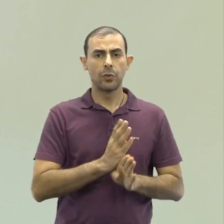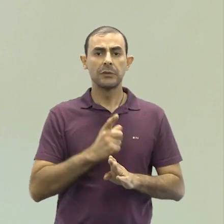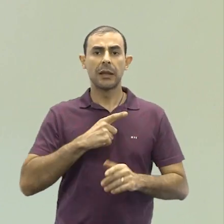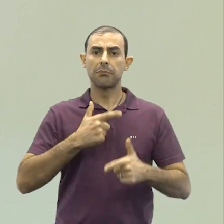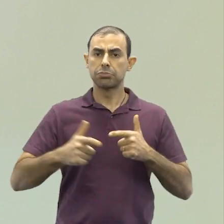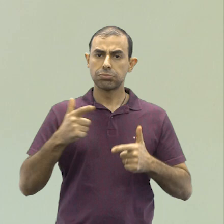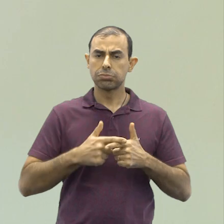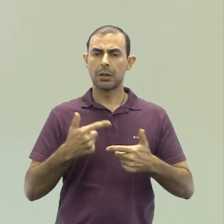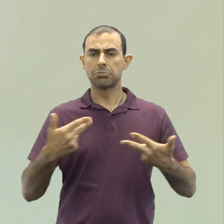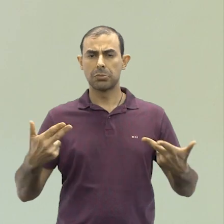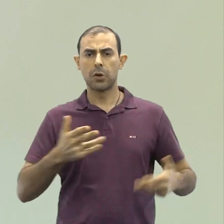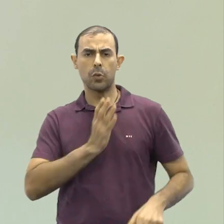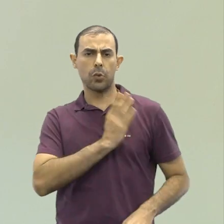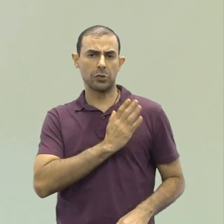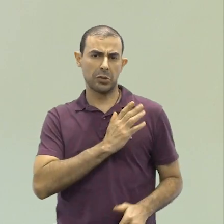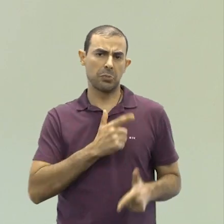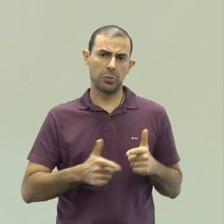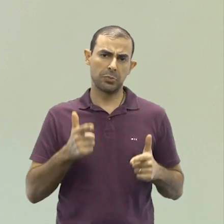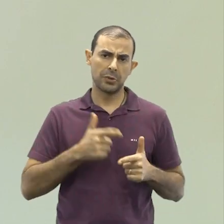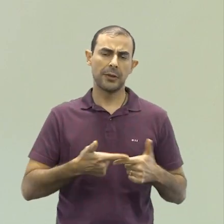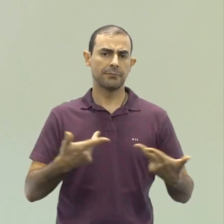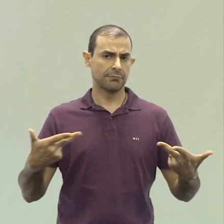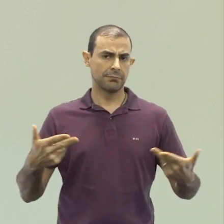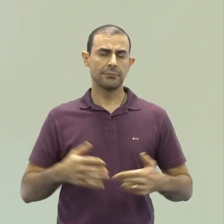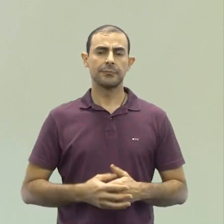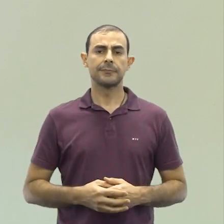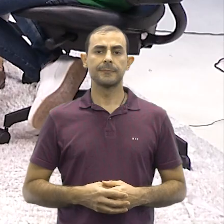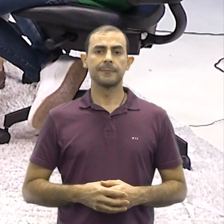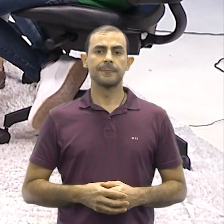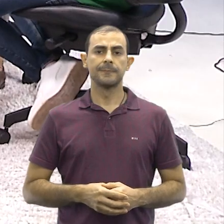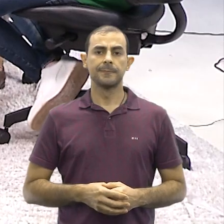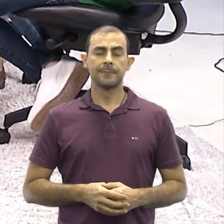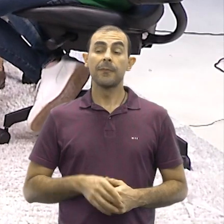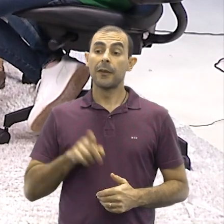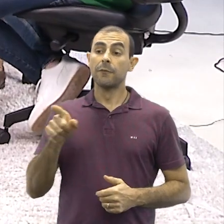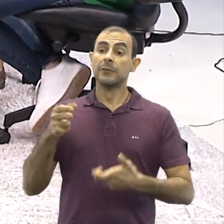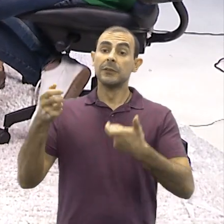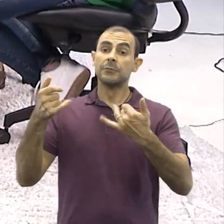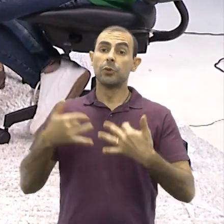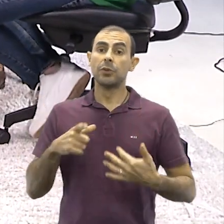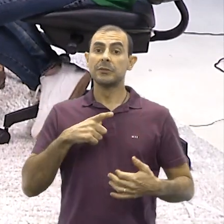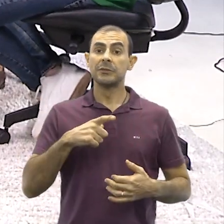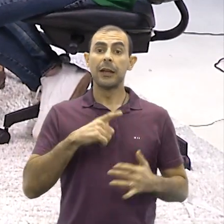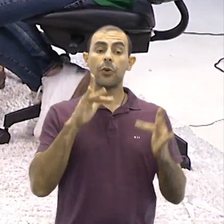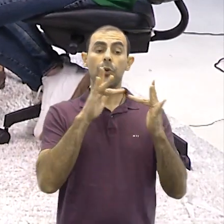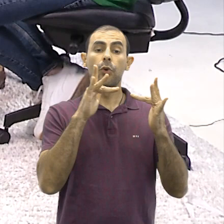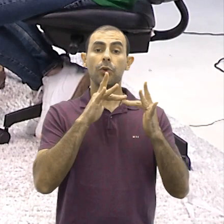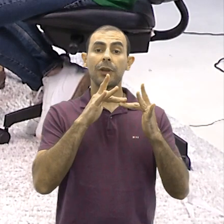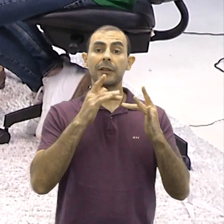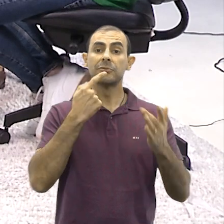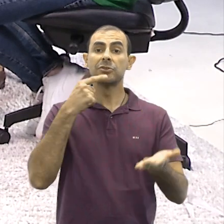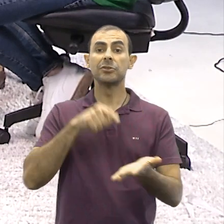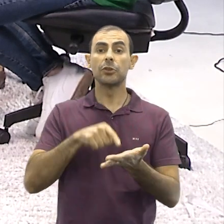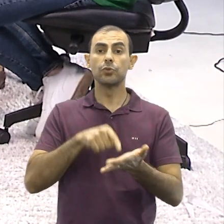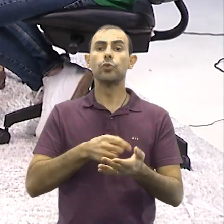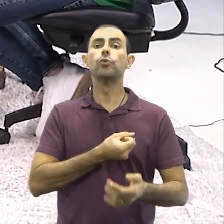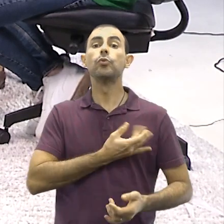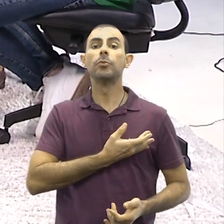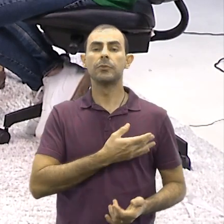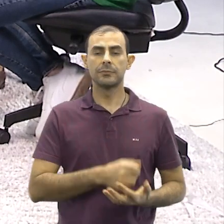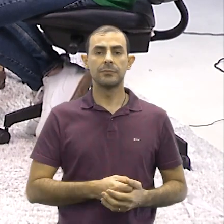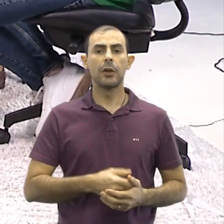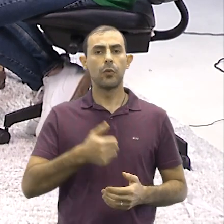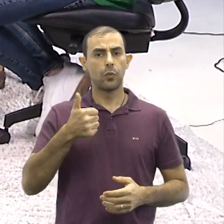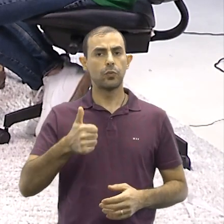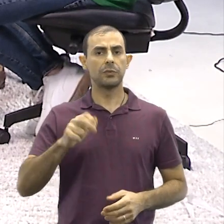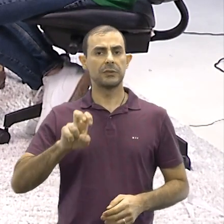animal possui algum problema, um cardiopato, por exemplo. Você falou de um canal de denúncia que tem lá na SUBEA. É o